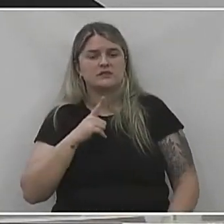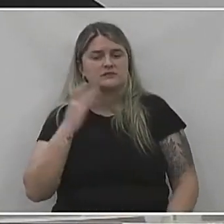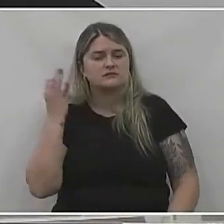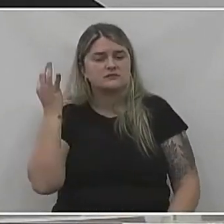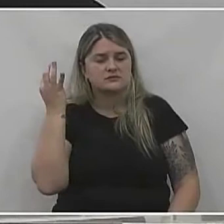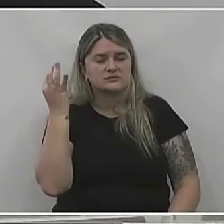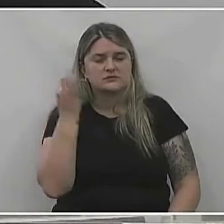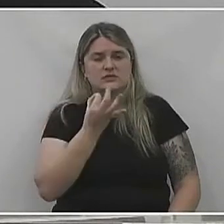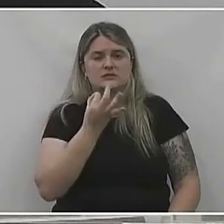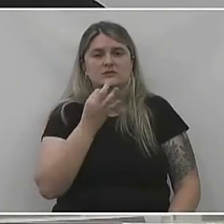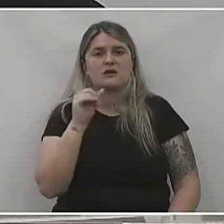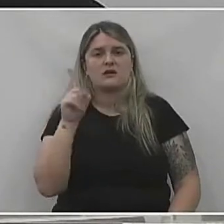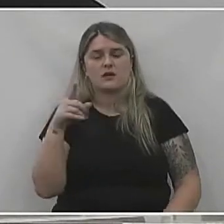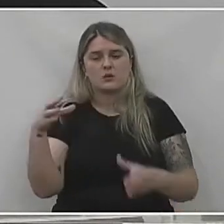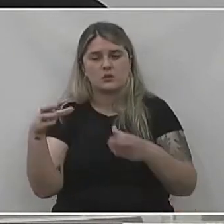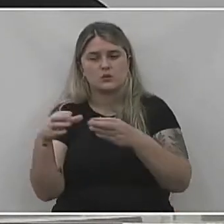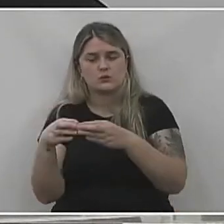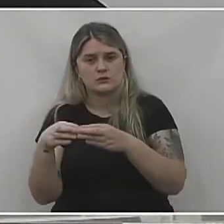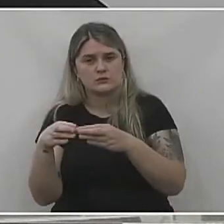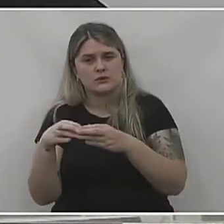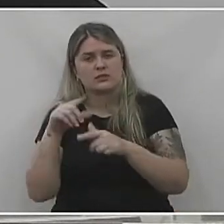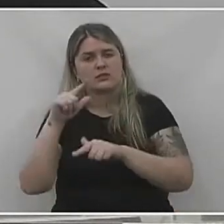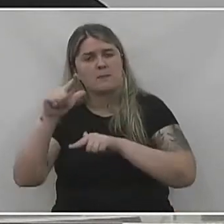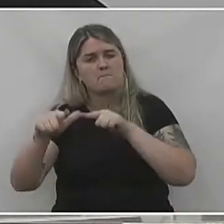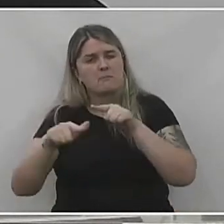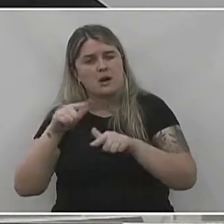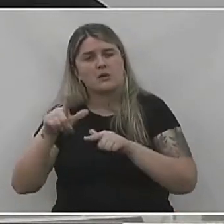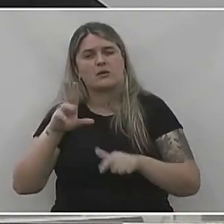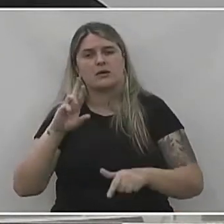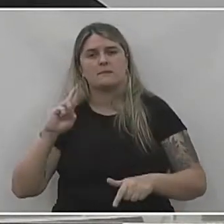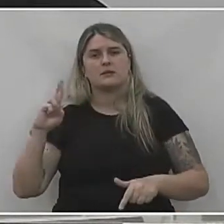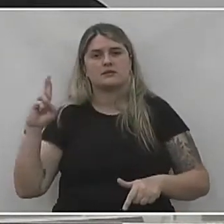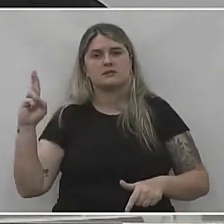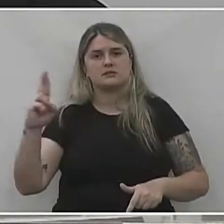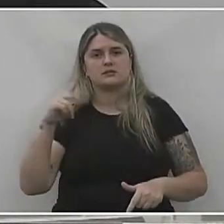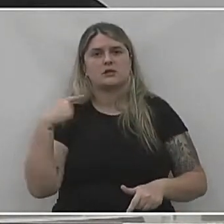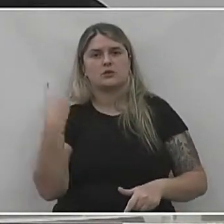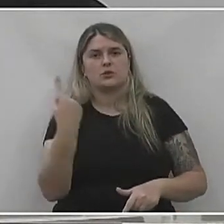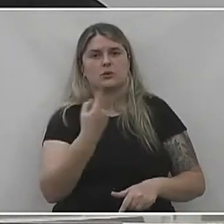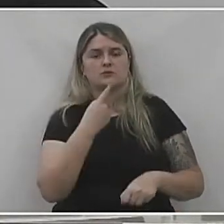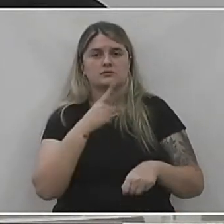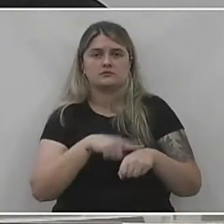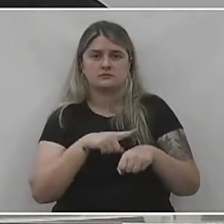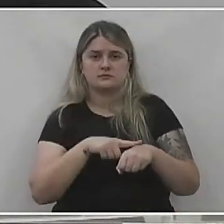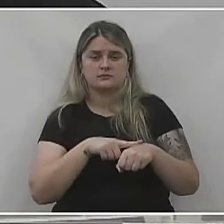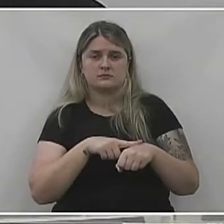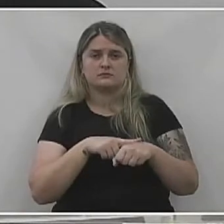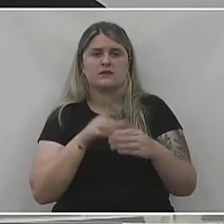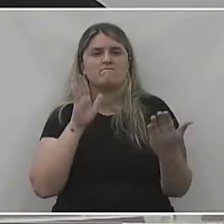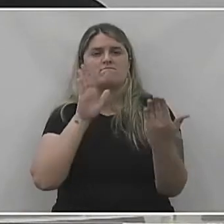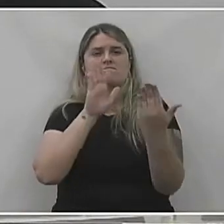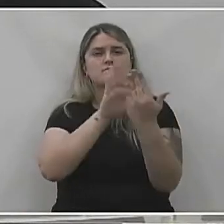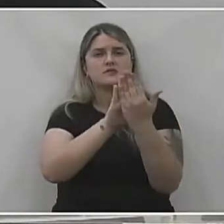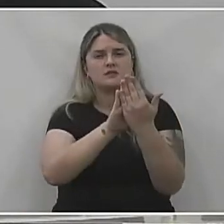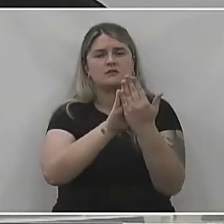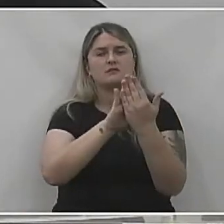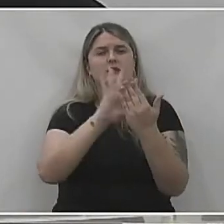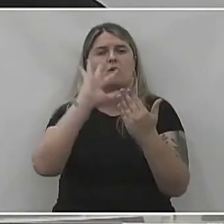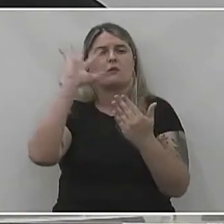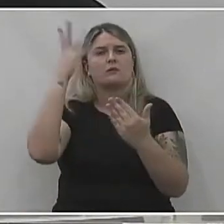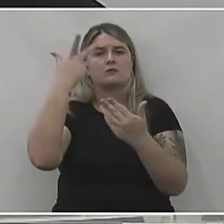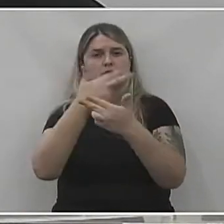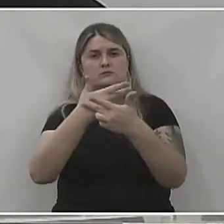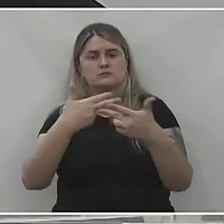certeza é uma classe que pode representar todos nós nesse momento diante de todas essas